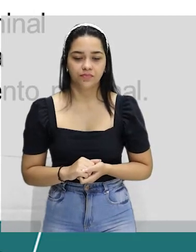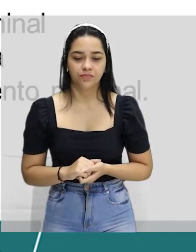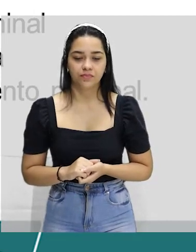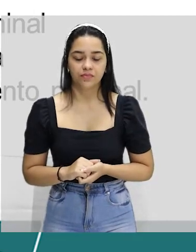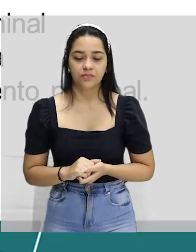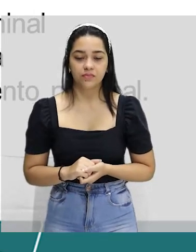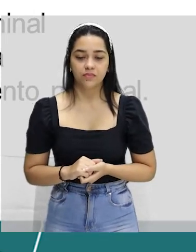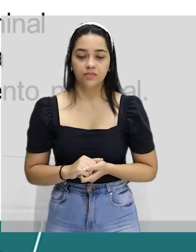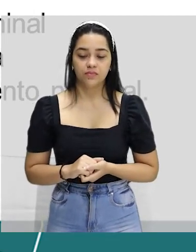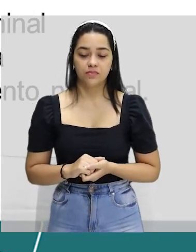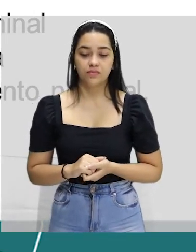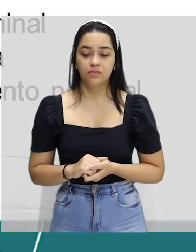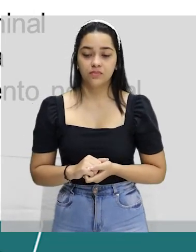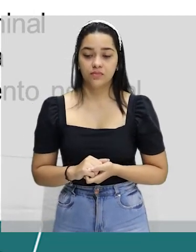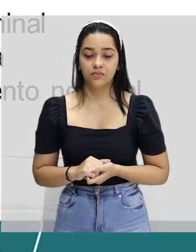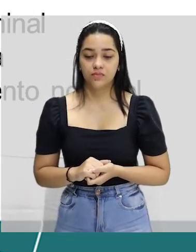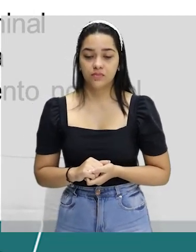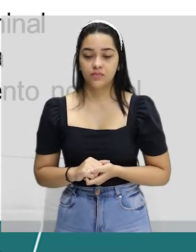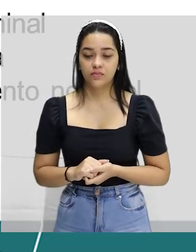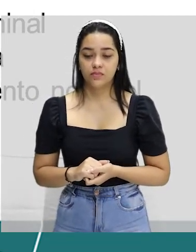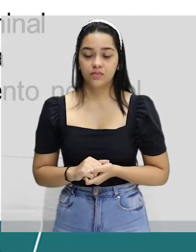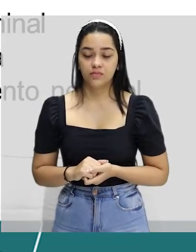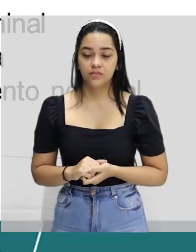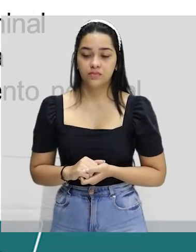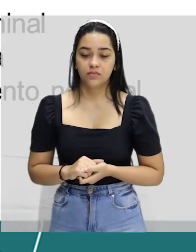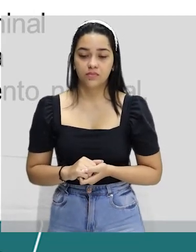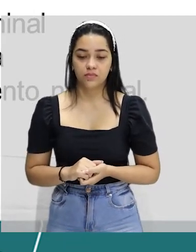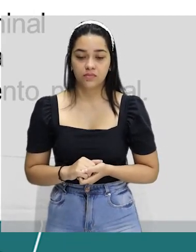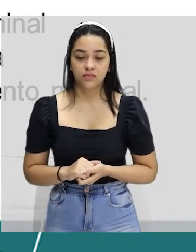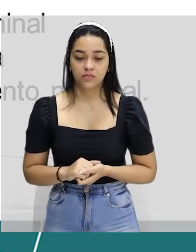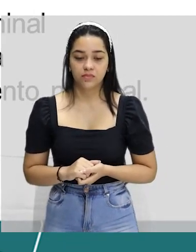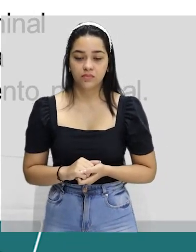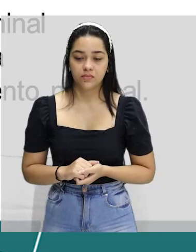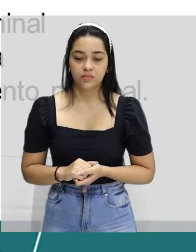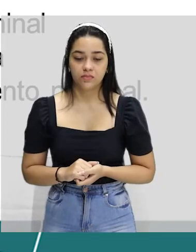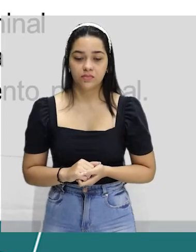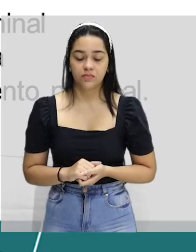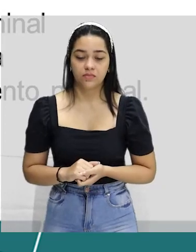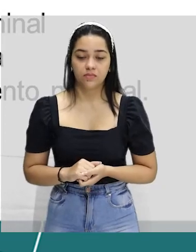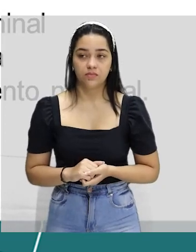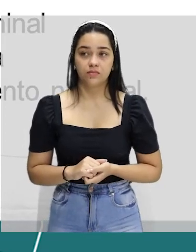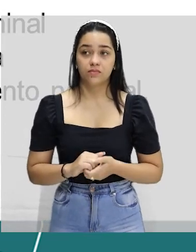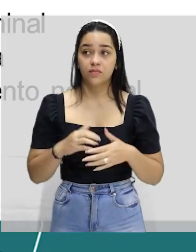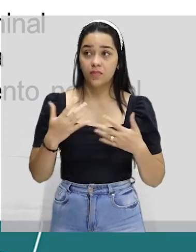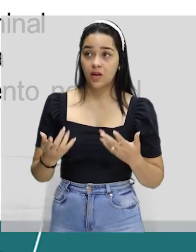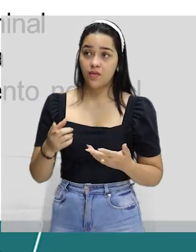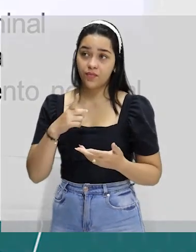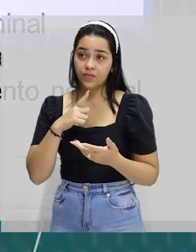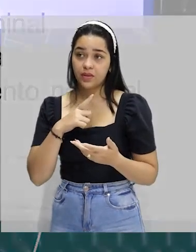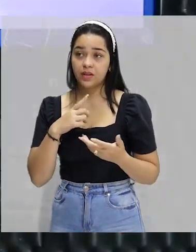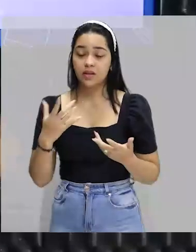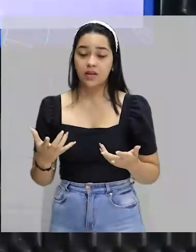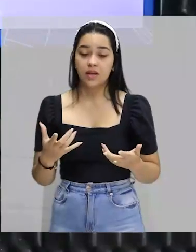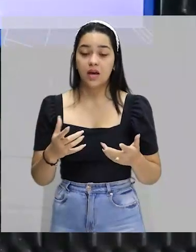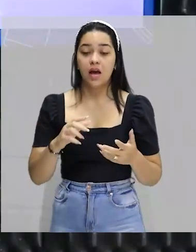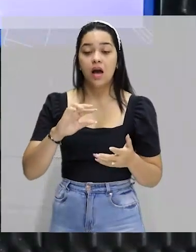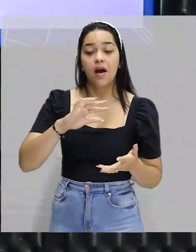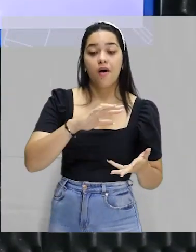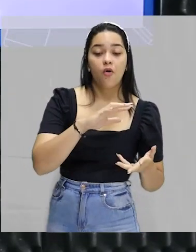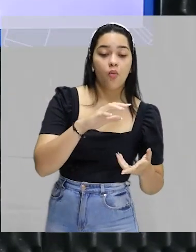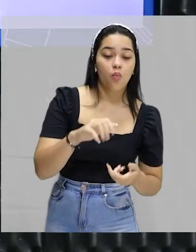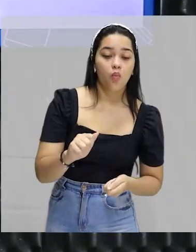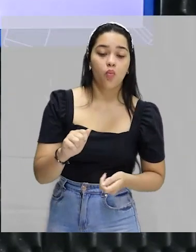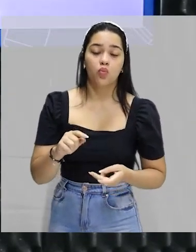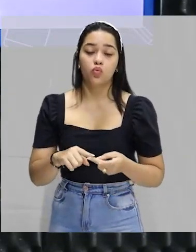chuva. Ele é rico em virtudes. Os termos destacados são, respectivamente. Aí eu tenho a